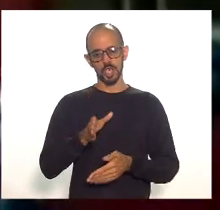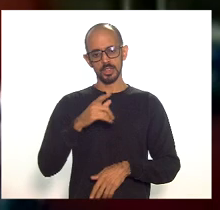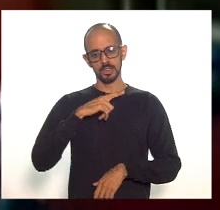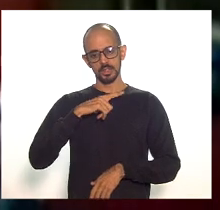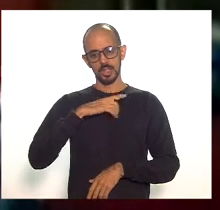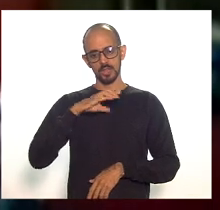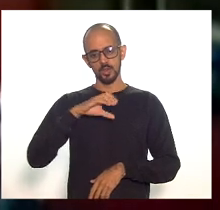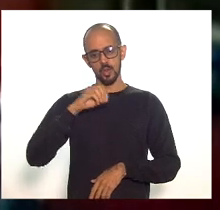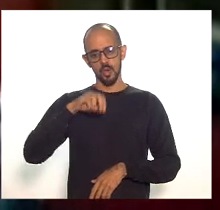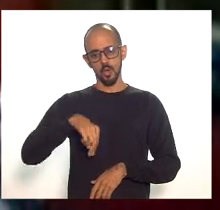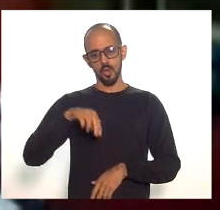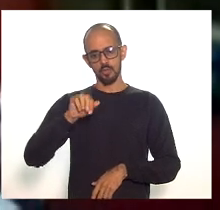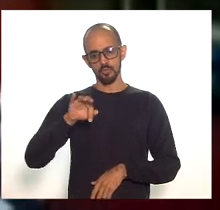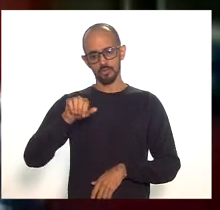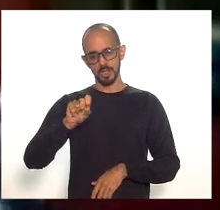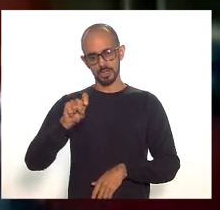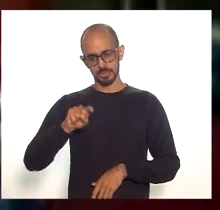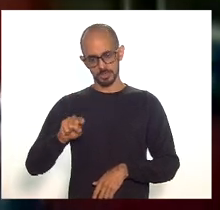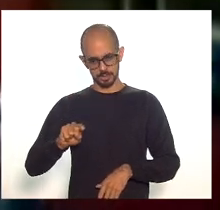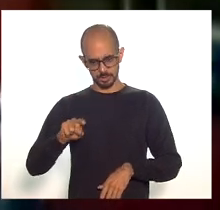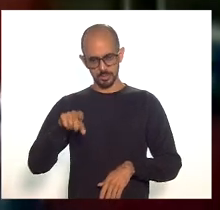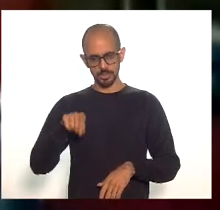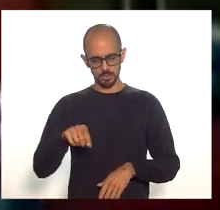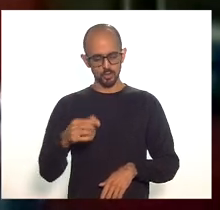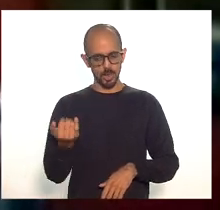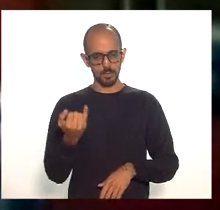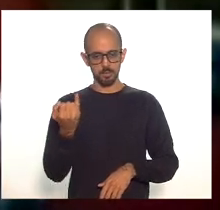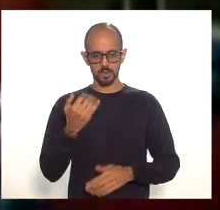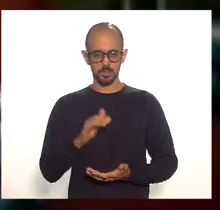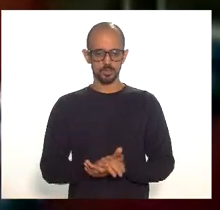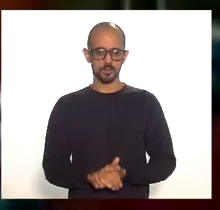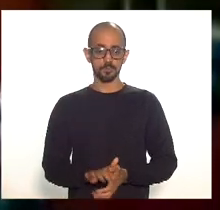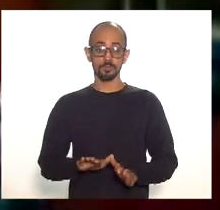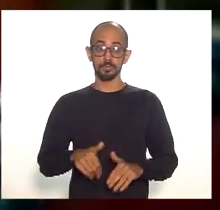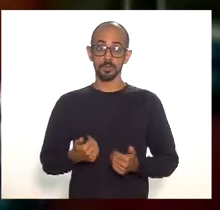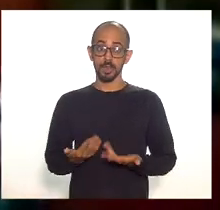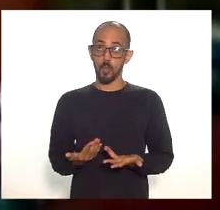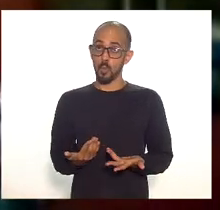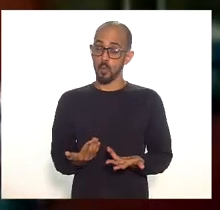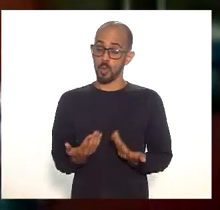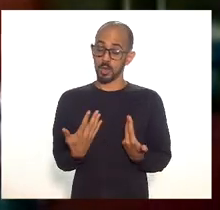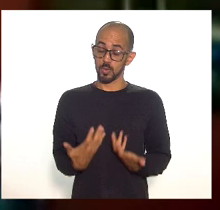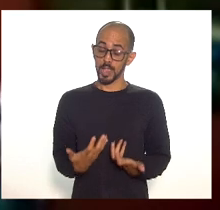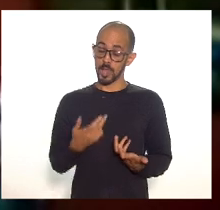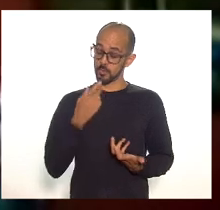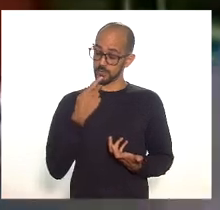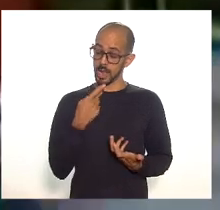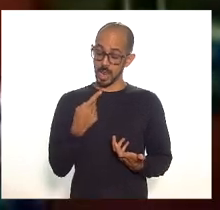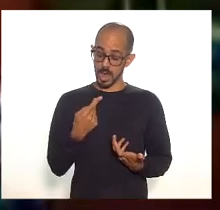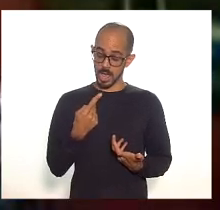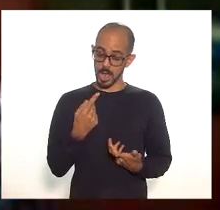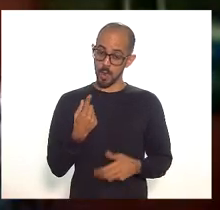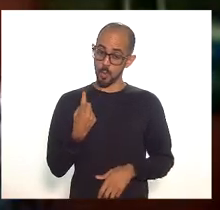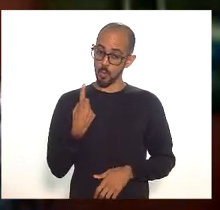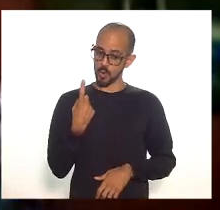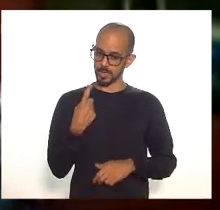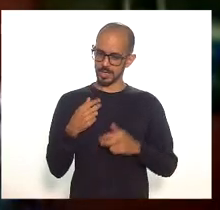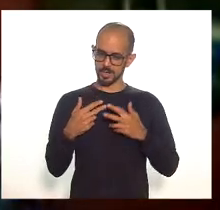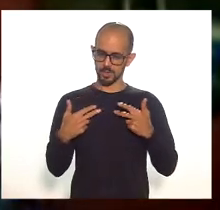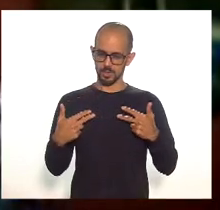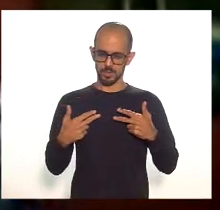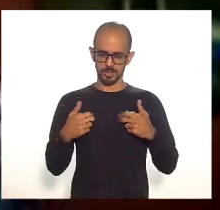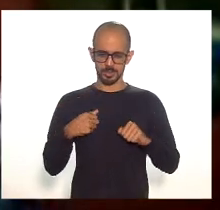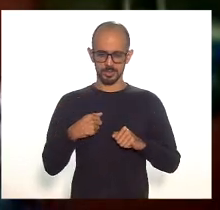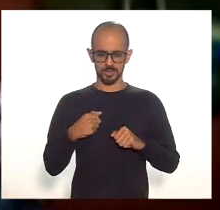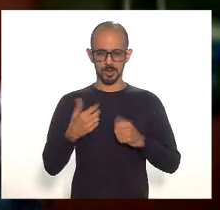né? É isso que está se querendo. A única coisa que eu gostaria de falar, que eu queria, durante